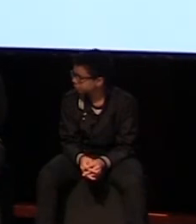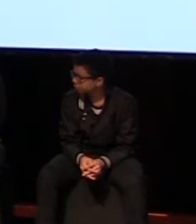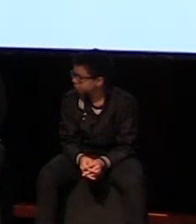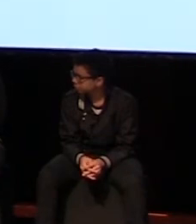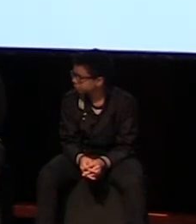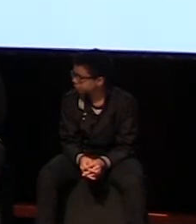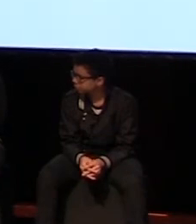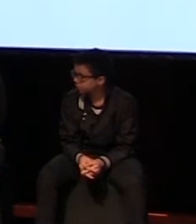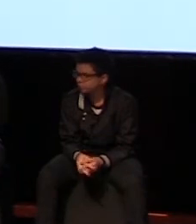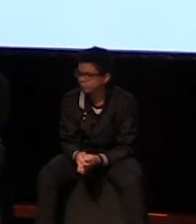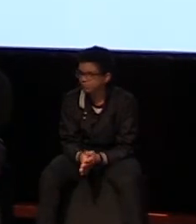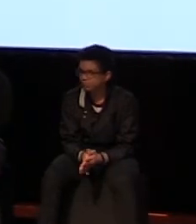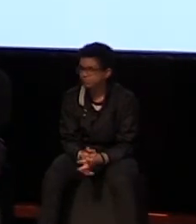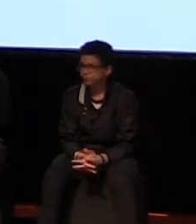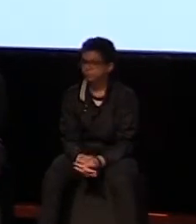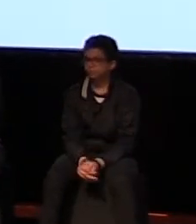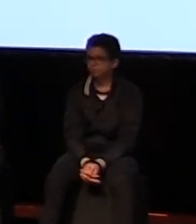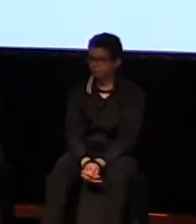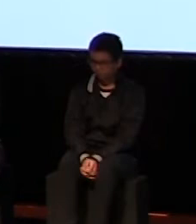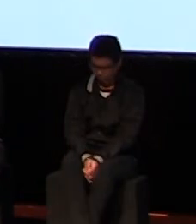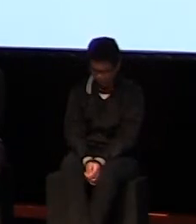início. E